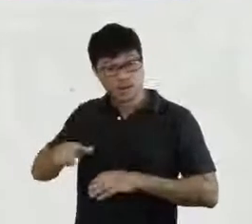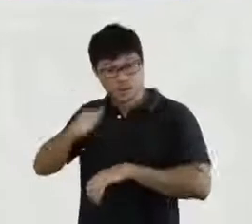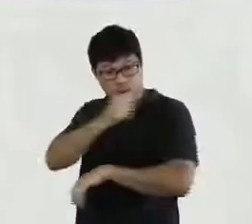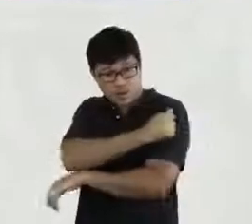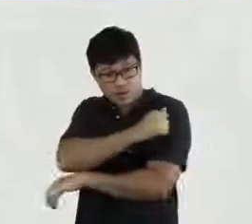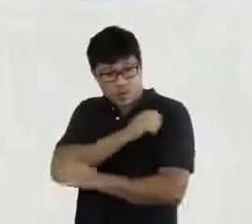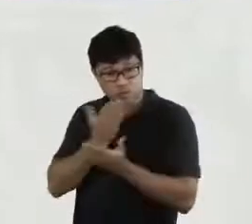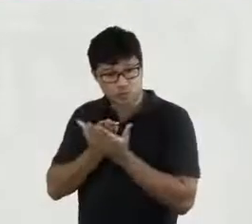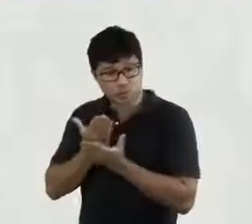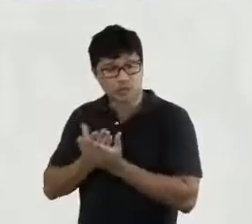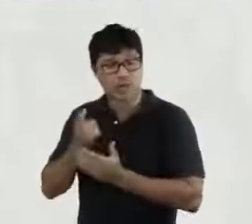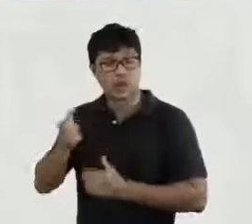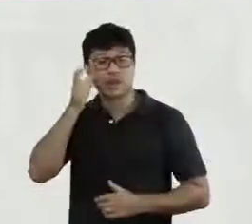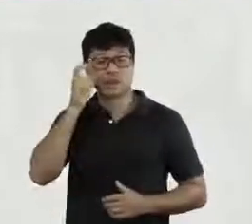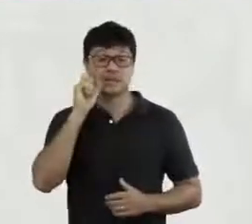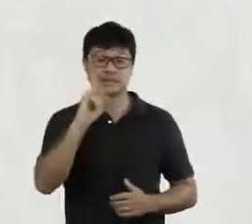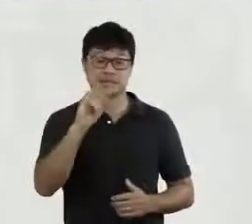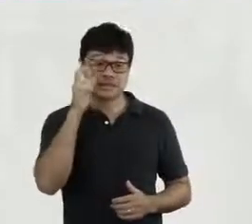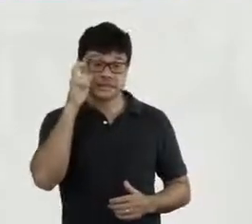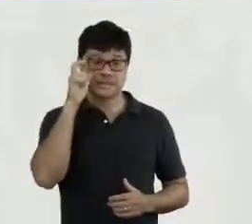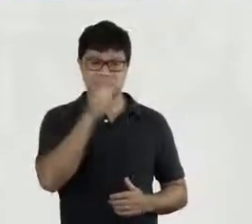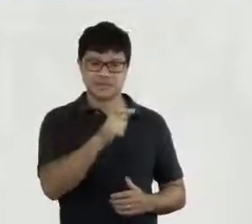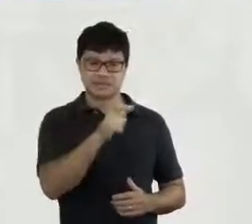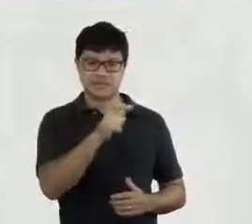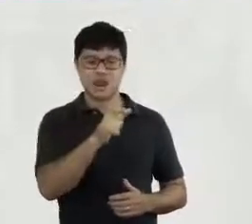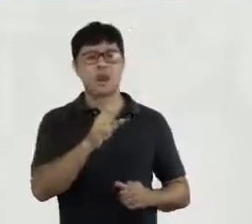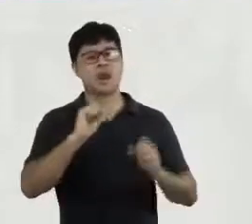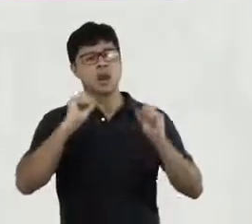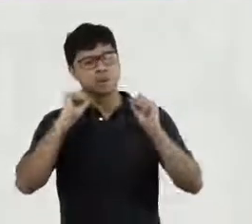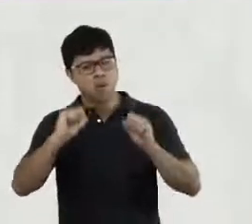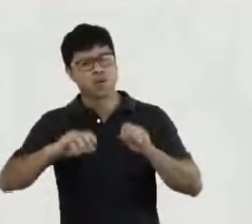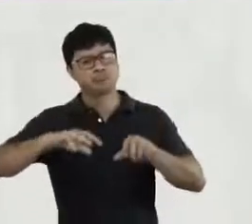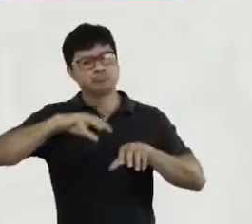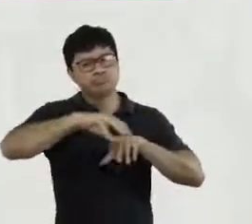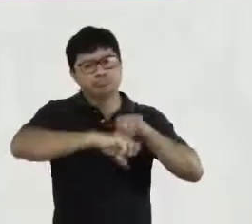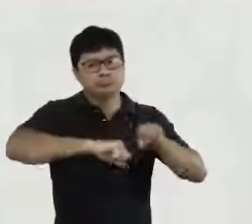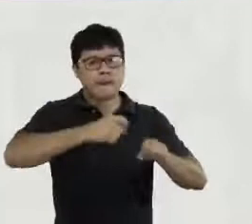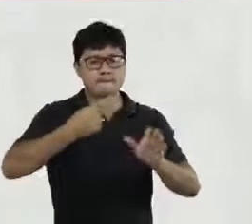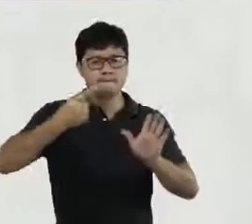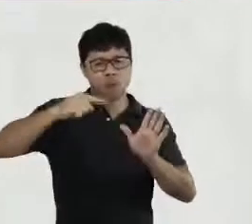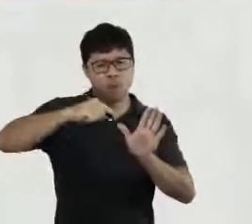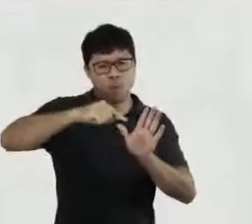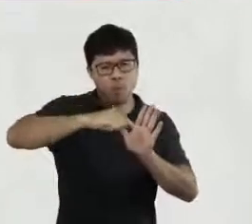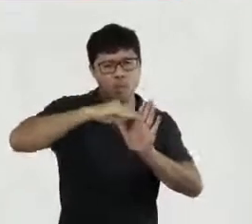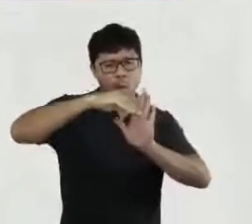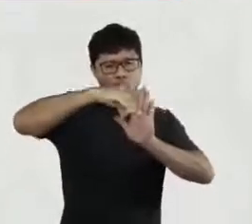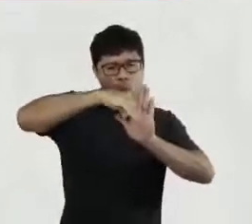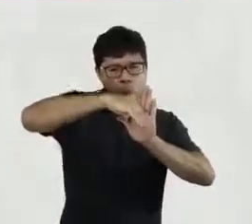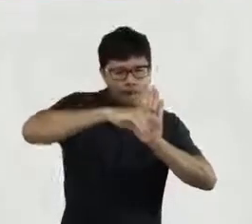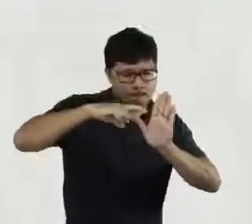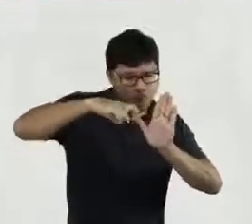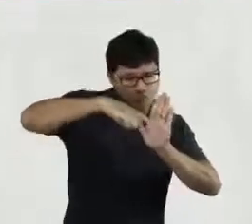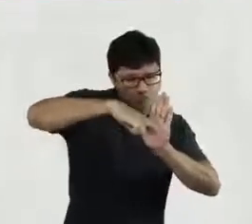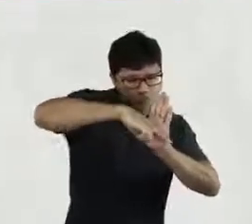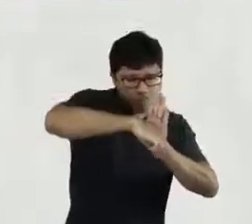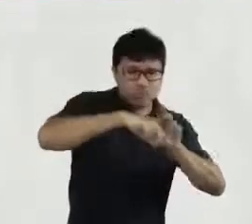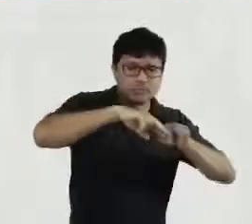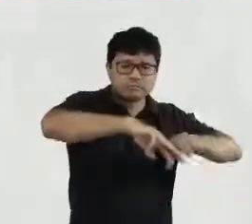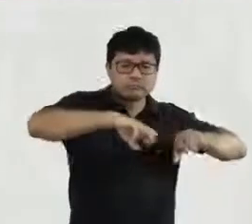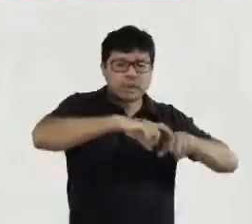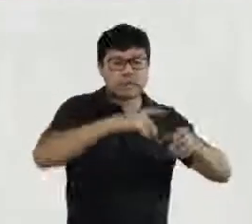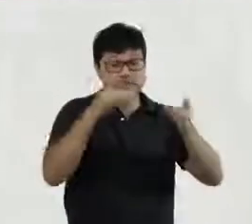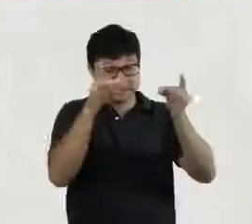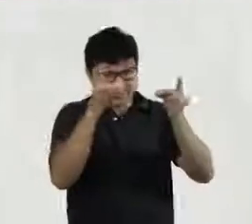estudante, se interessado, né, pode buscar se aprofundar nessa parte